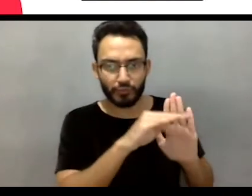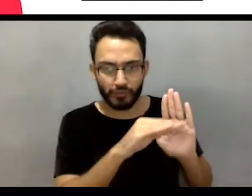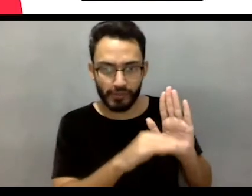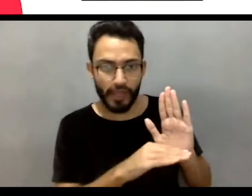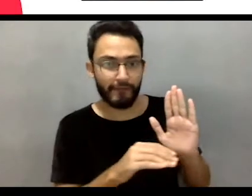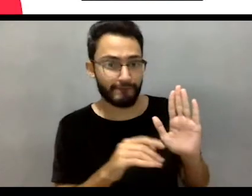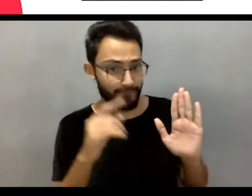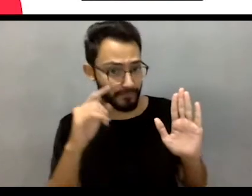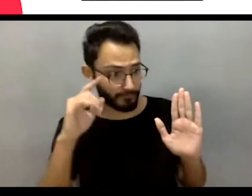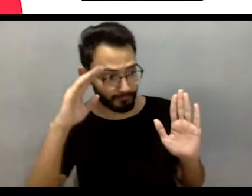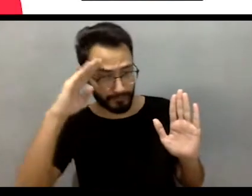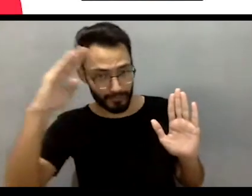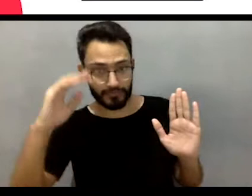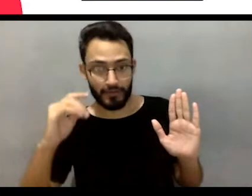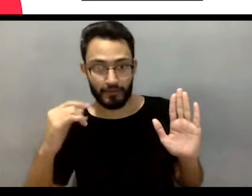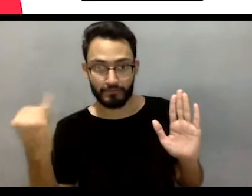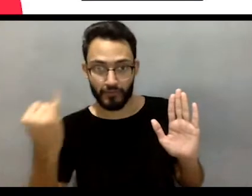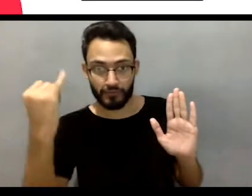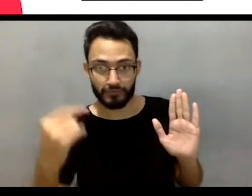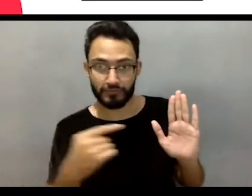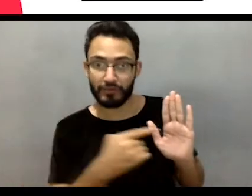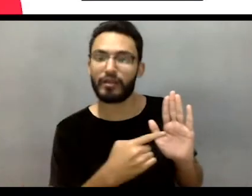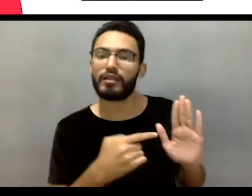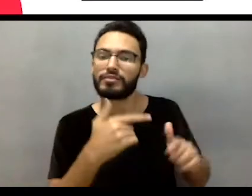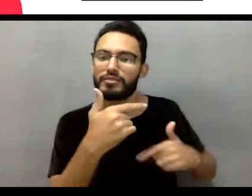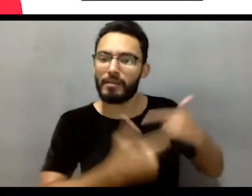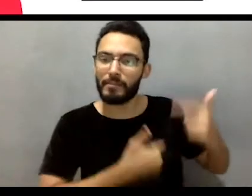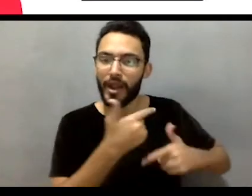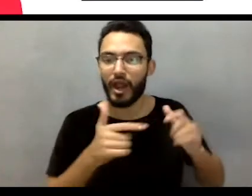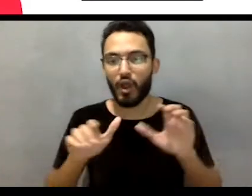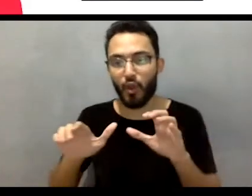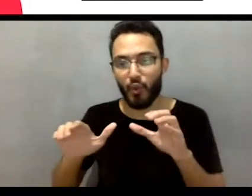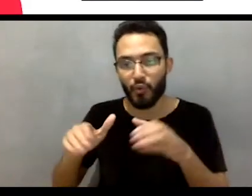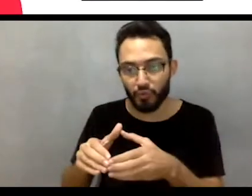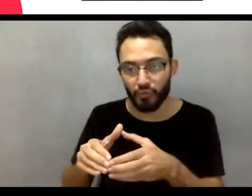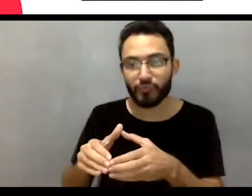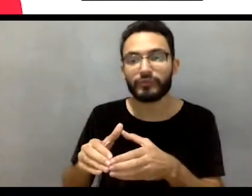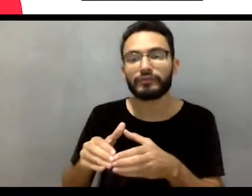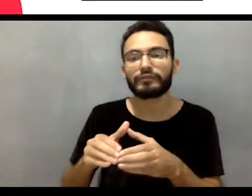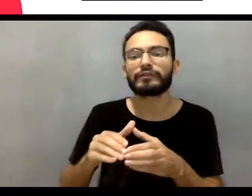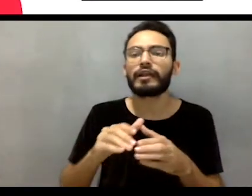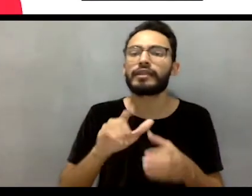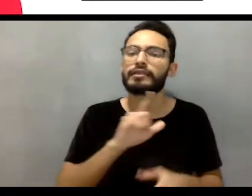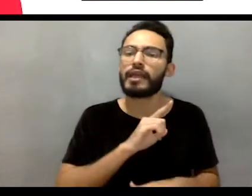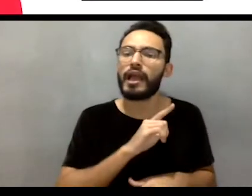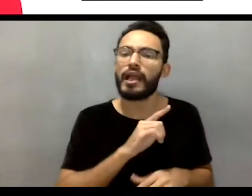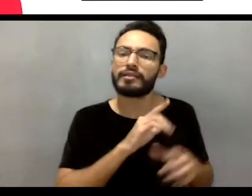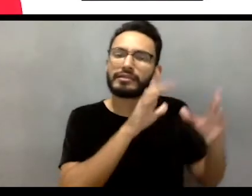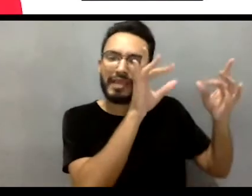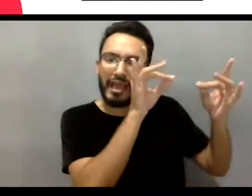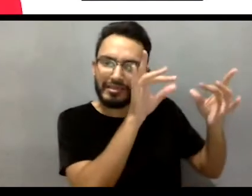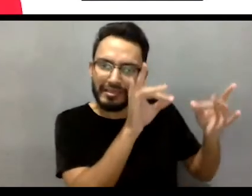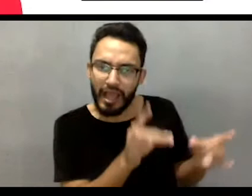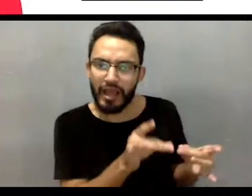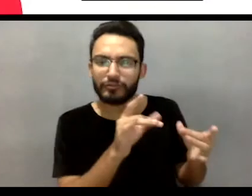resultado-chave, nós vamos trabalhar como um grupo, detalhando quais são as ações